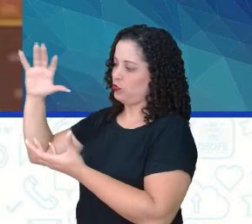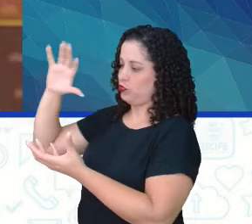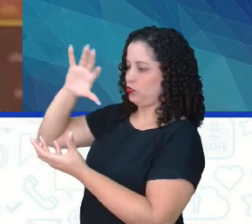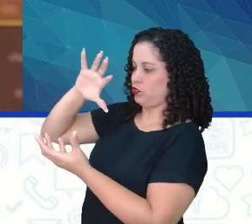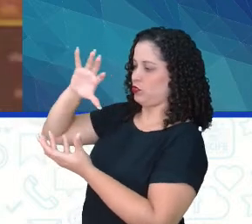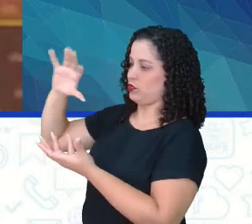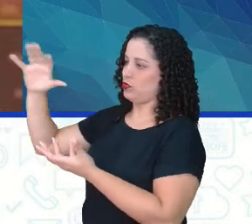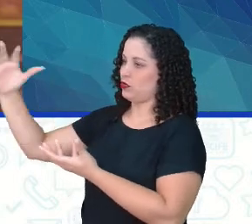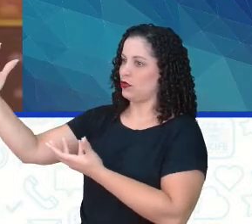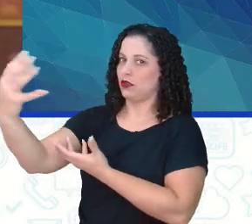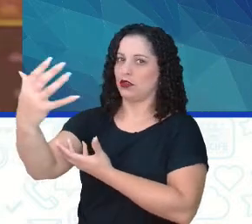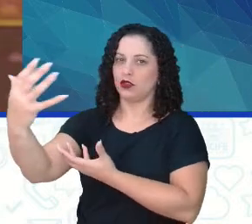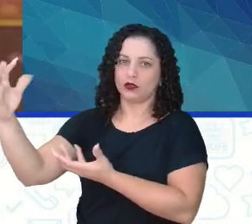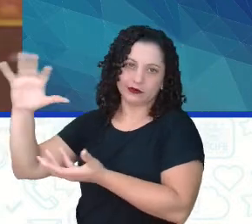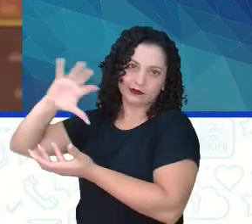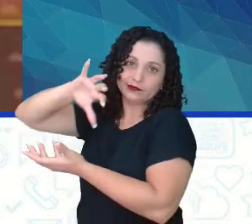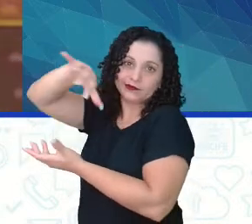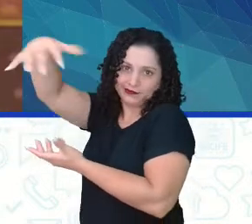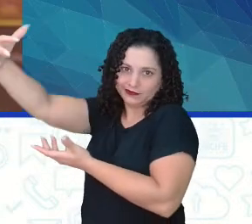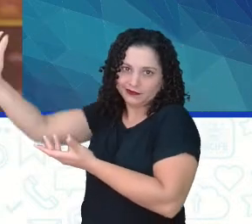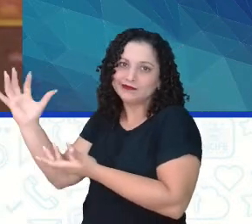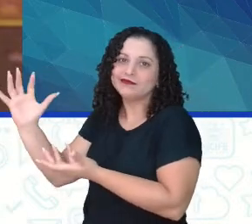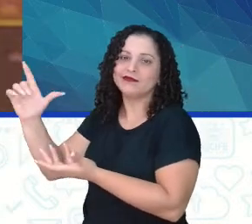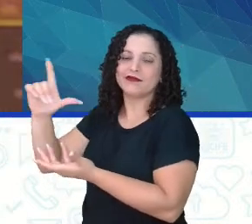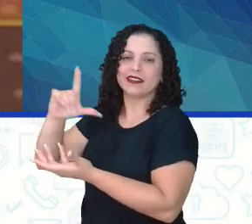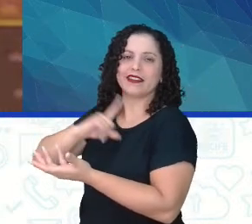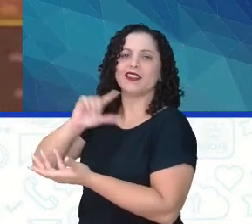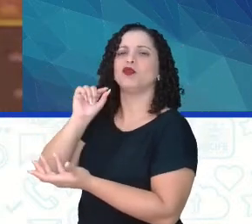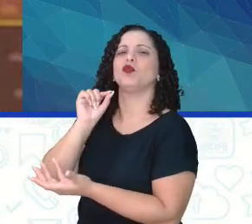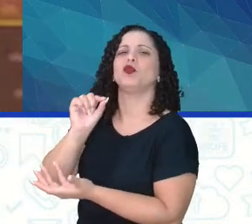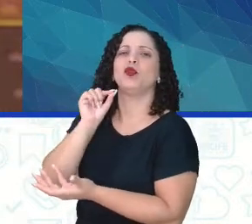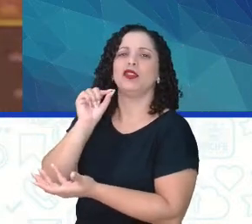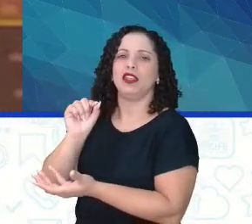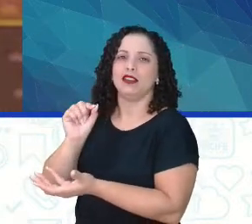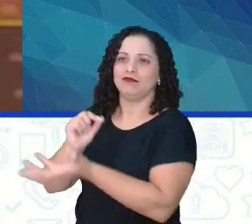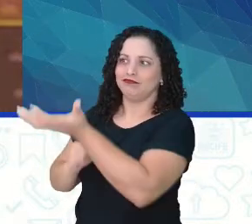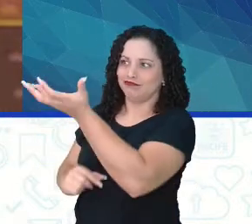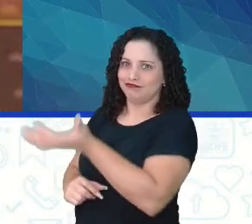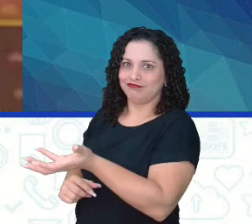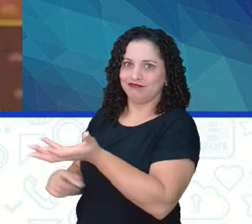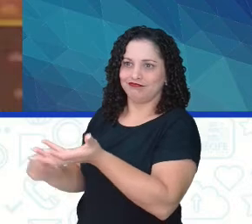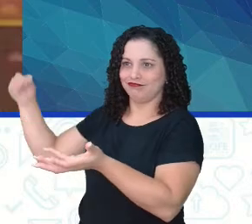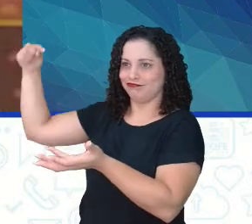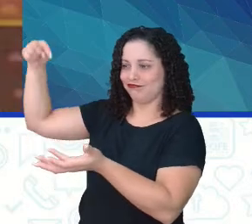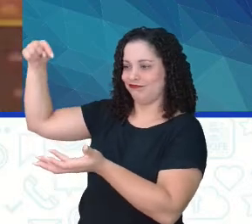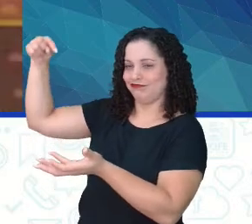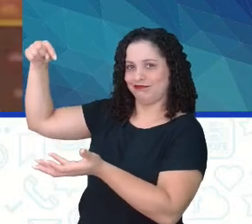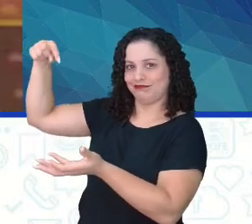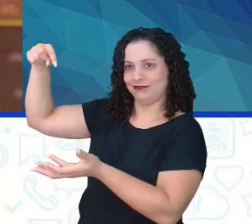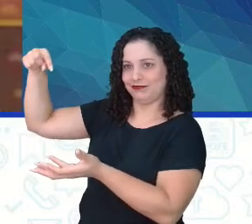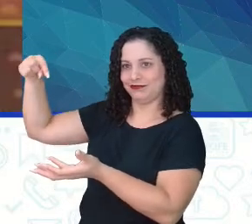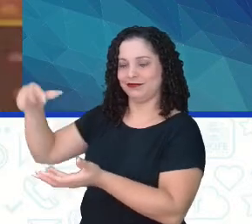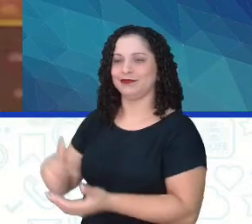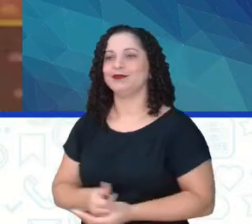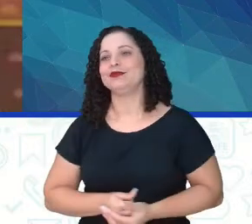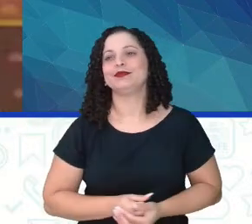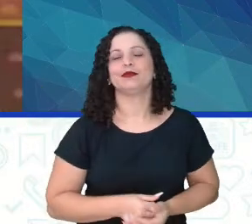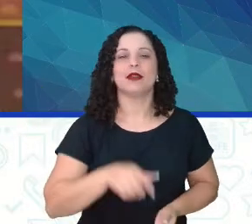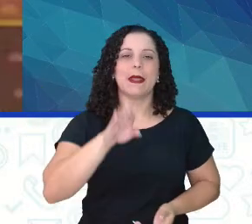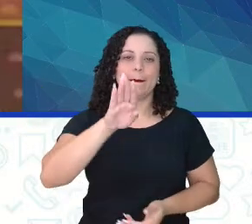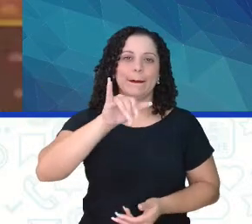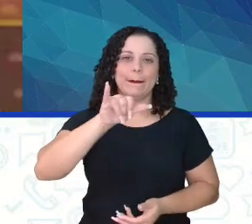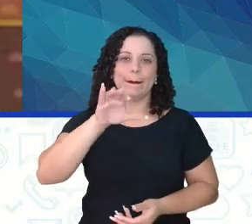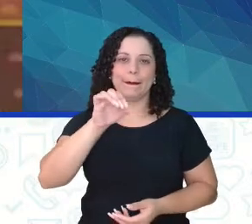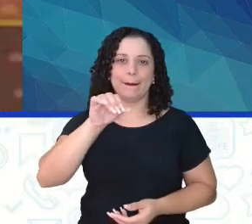Terra, nós temos algumas palavras que têm prefixo, né? No caso aí,